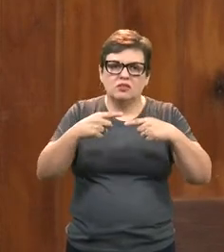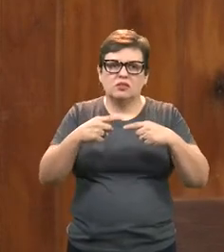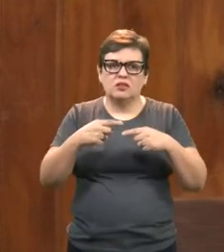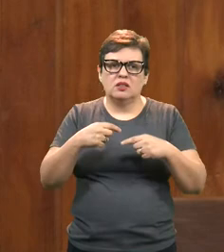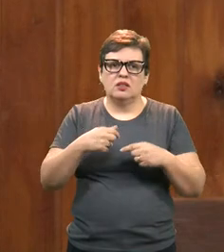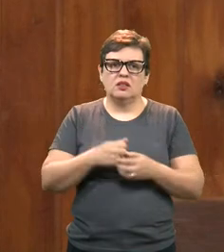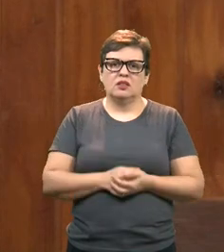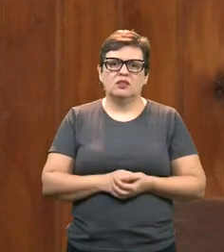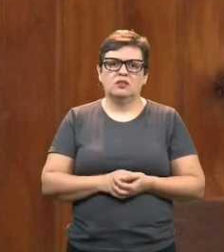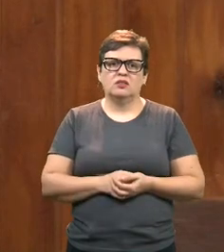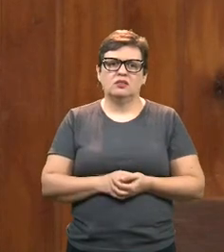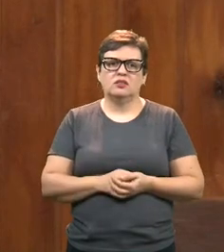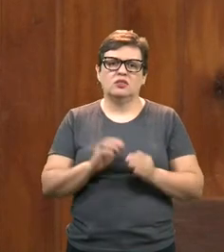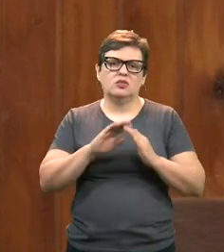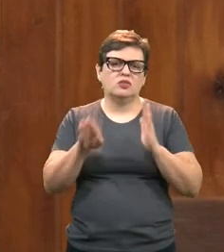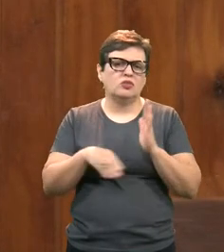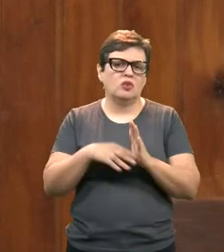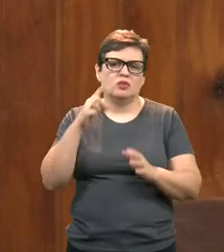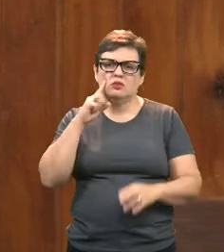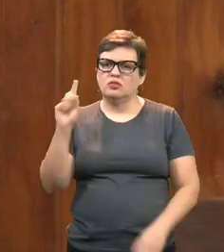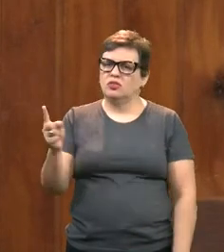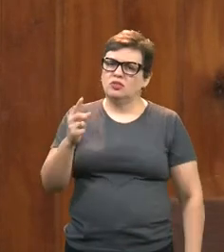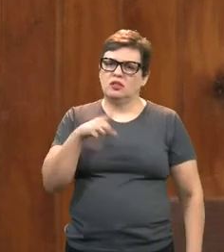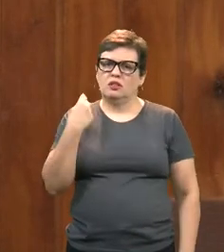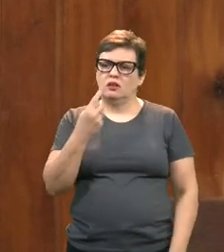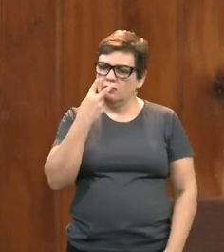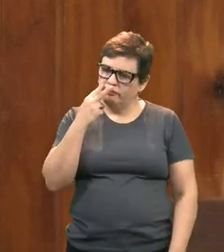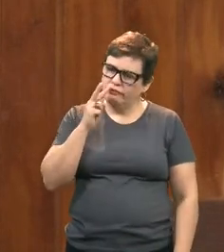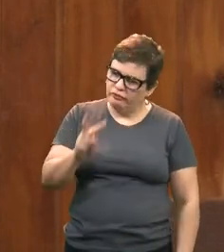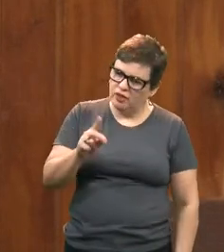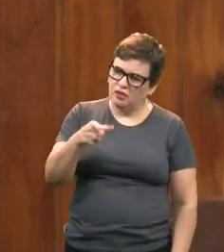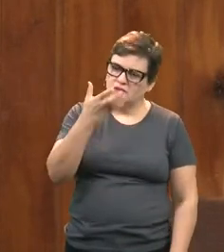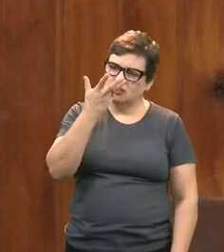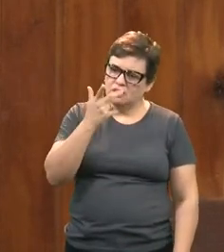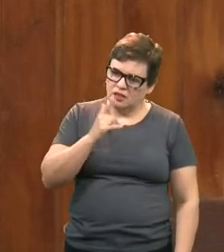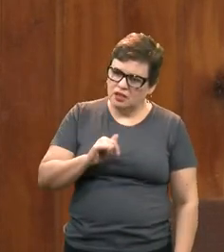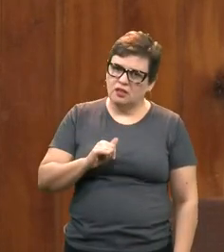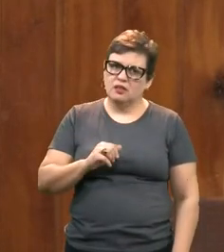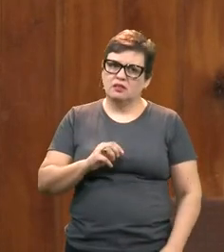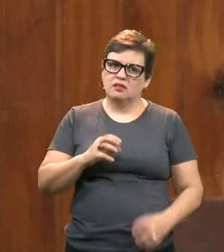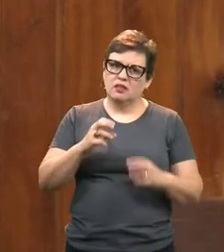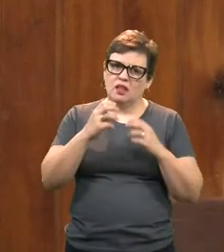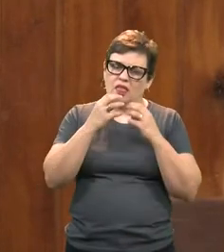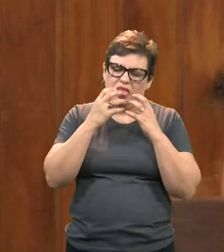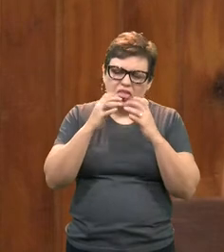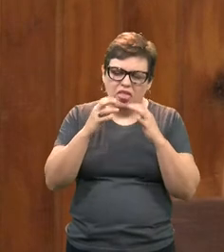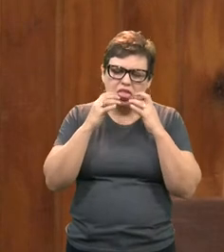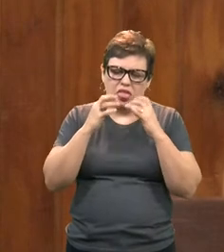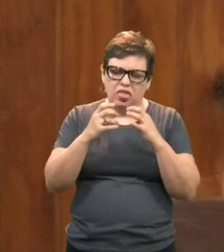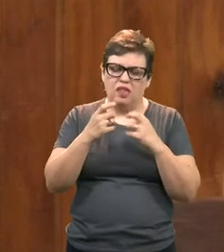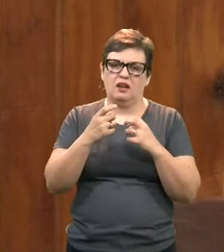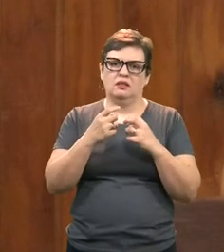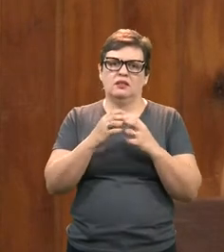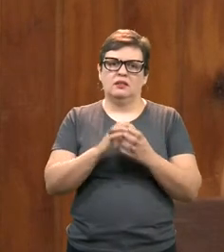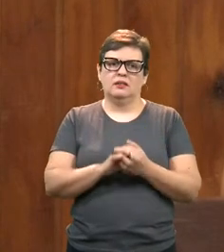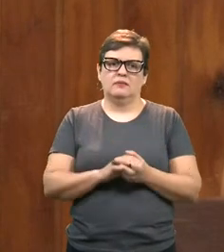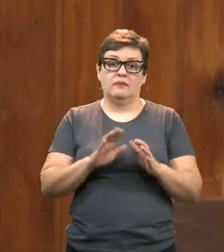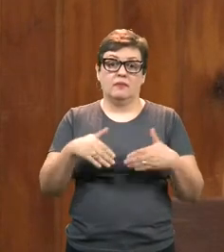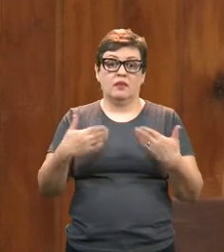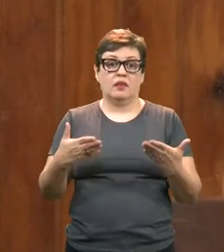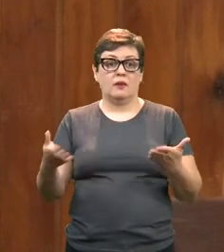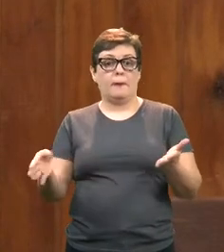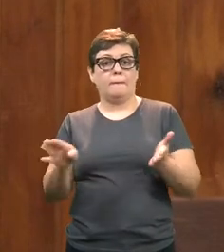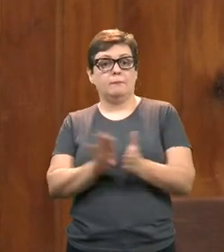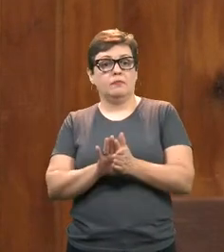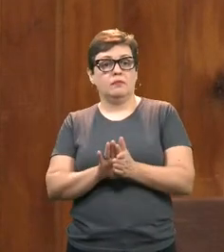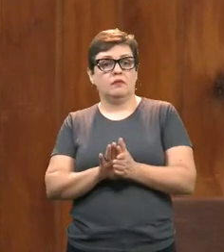que hoje tem 4 anos, vendo, né, essa criança convulsionar. E, então, trouxe essa qualidade